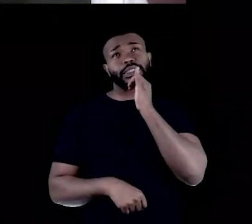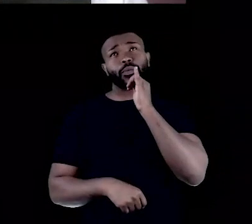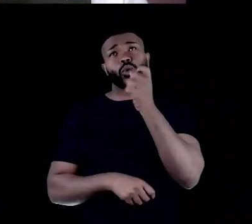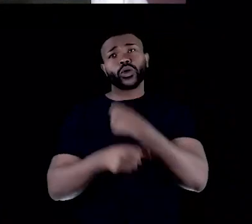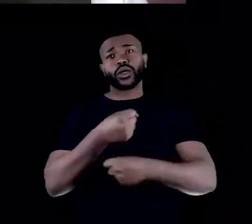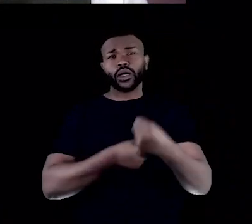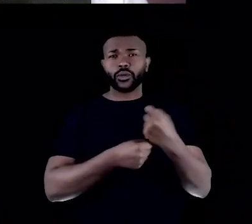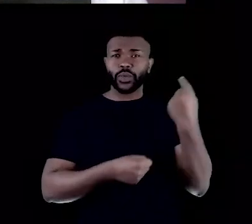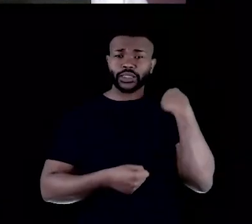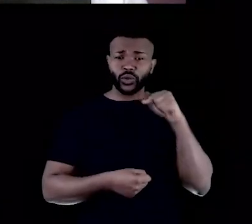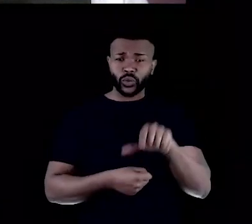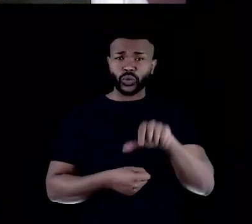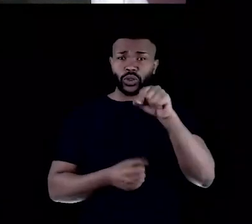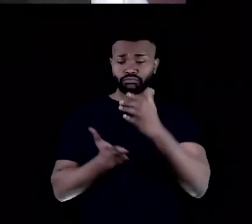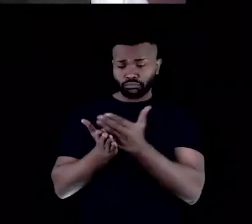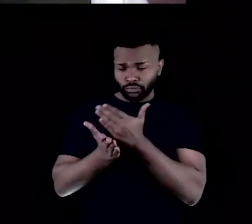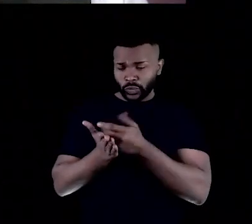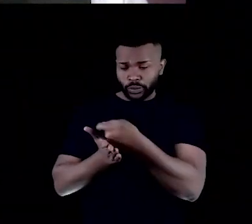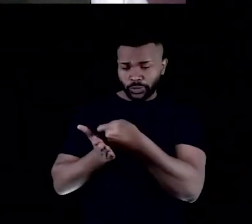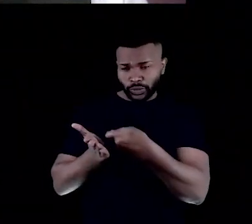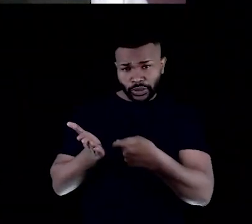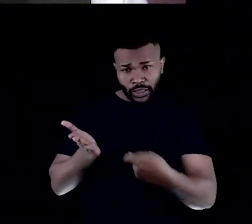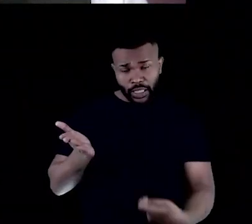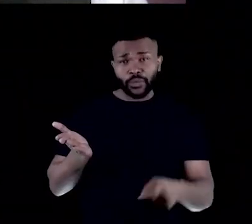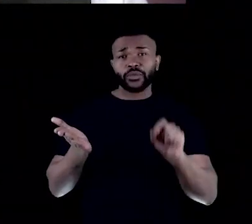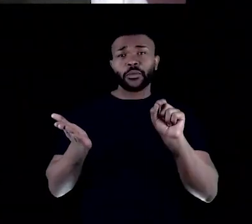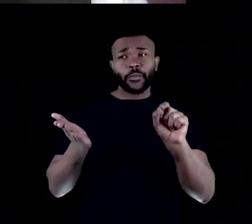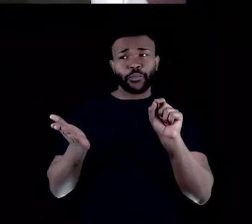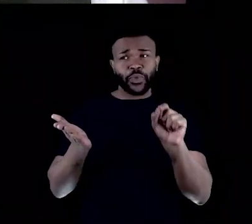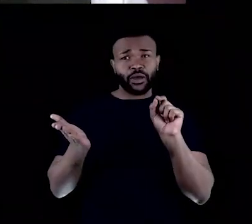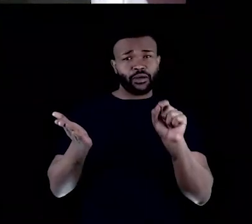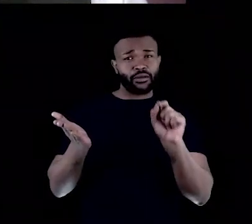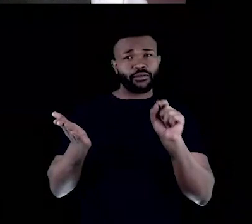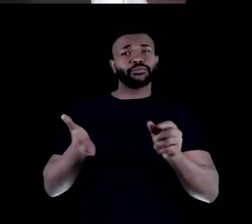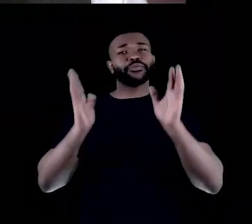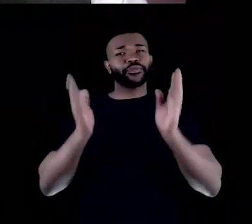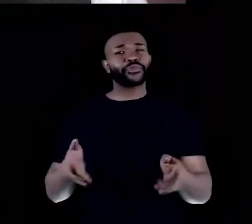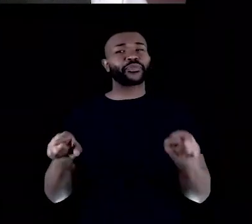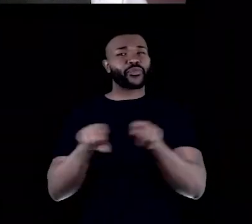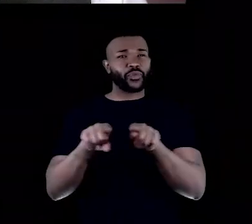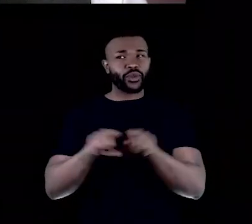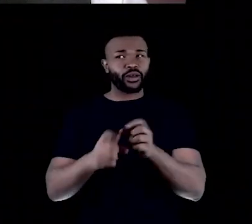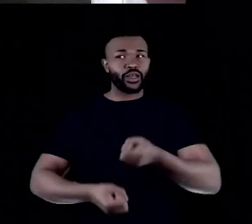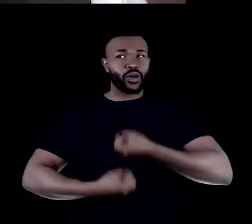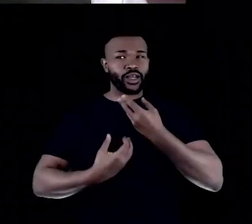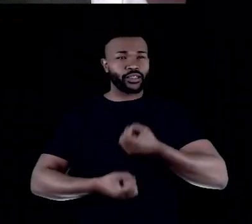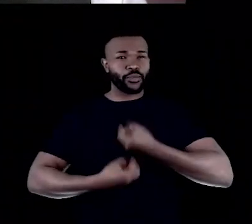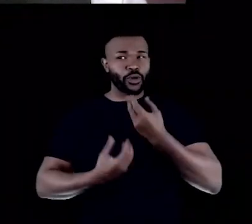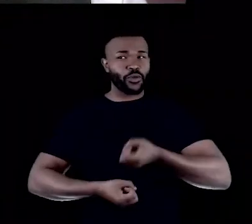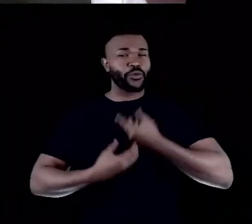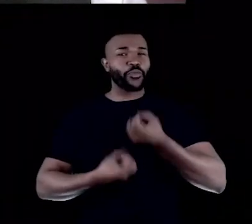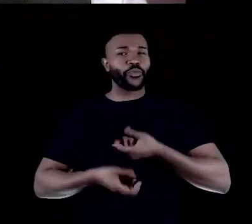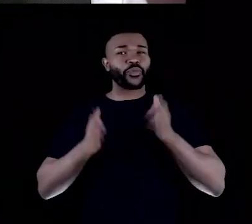muito de pensar, por exemplo, que no ano passado eu escolhi escrever um livro que todos os dias eu reescrevo o mesmo poema. Do